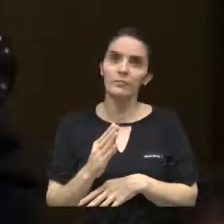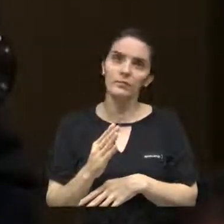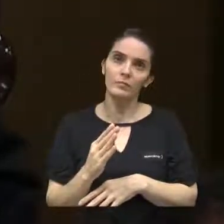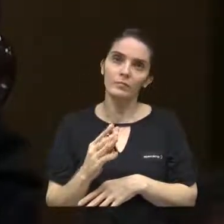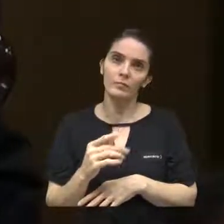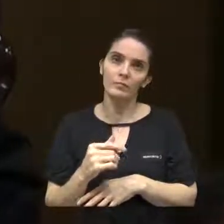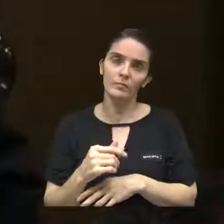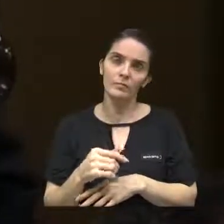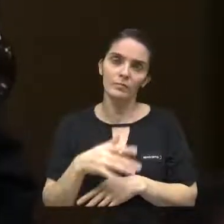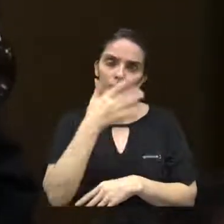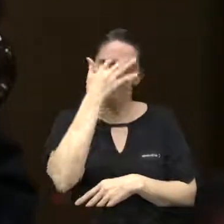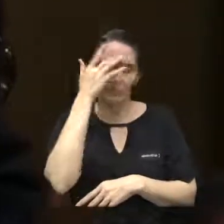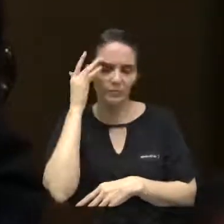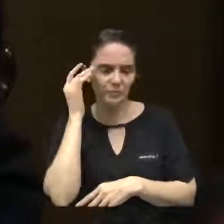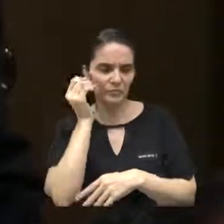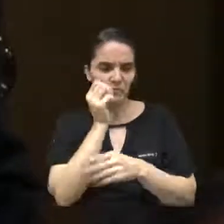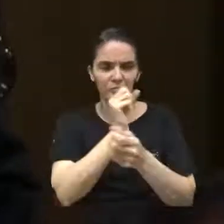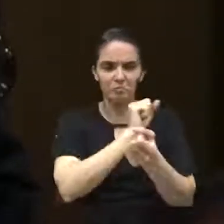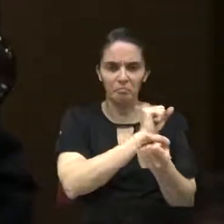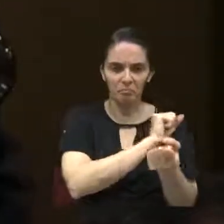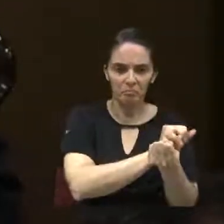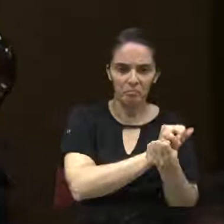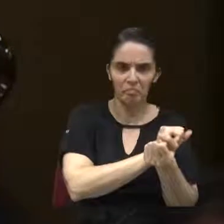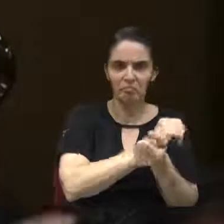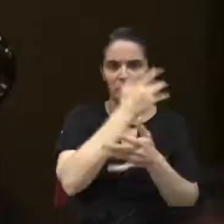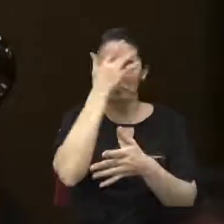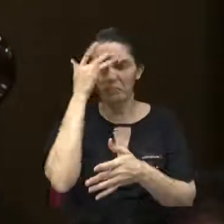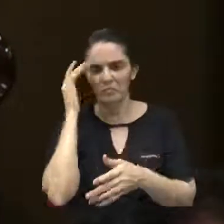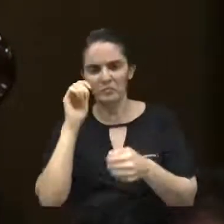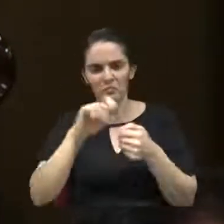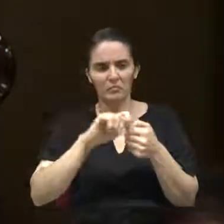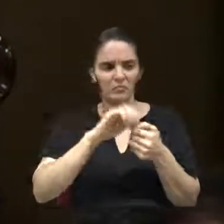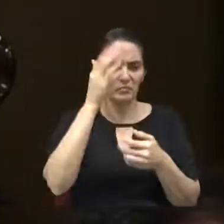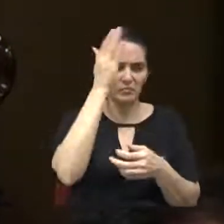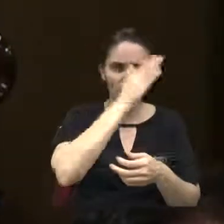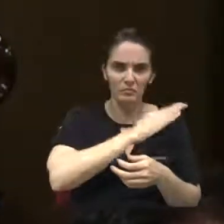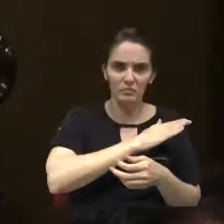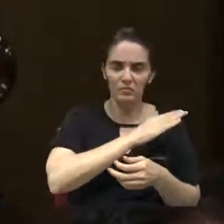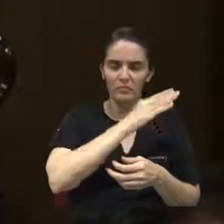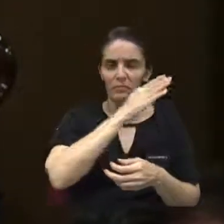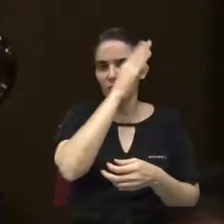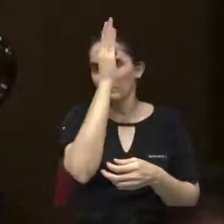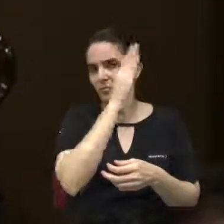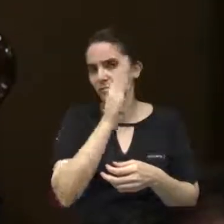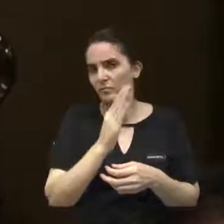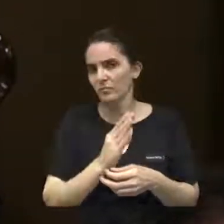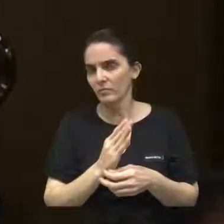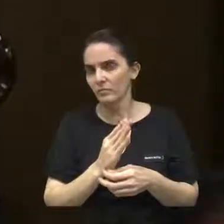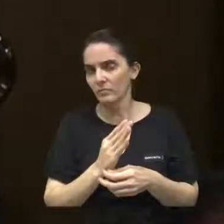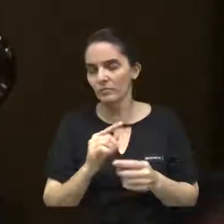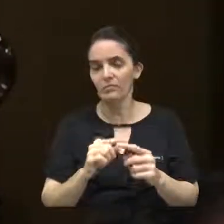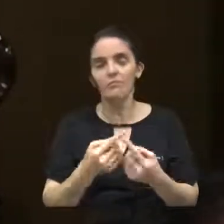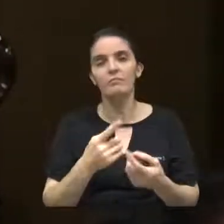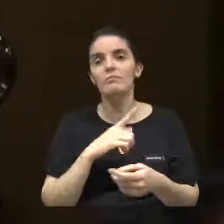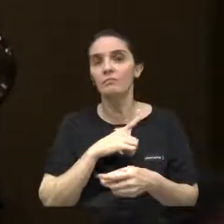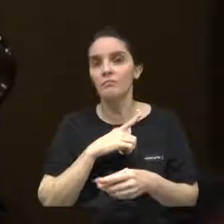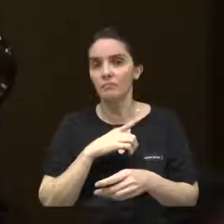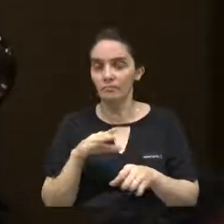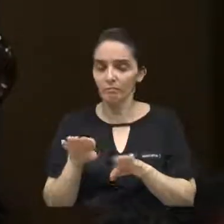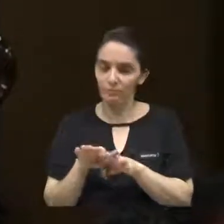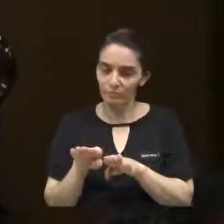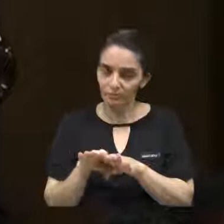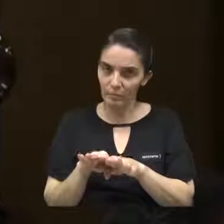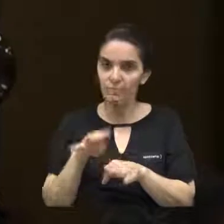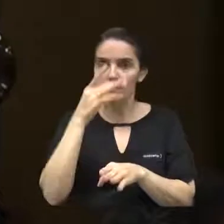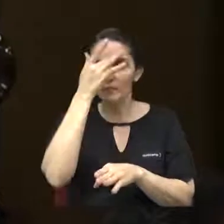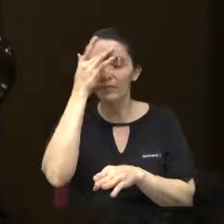que foram presas, pessoas que roubaram, pessoas que só fizeram o mal para o Brasil. Mas nós temos que saber que tem pessoas